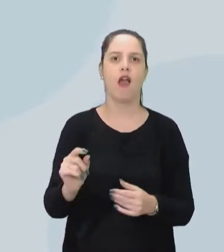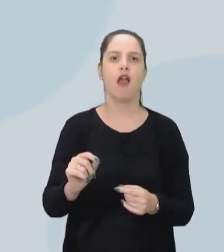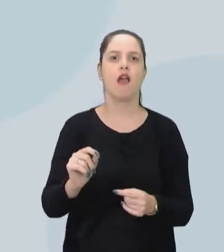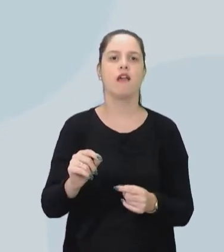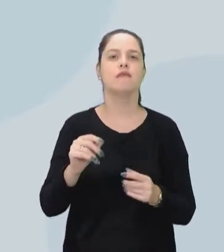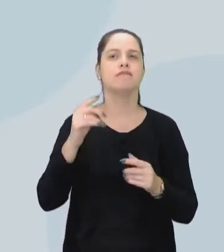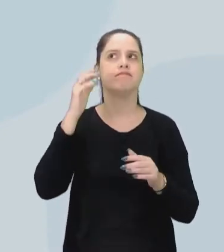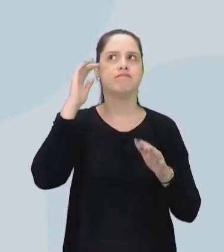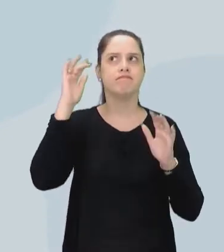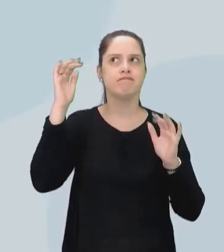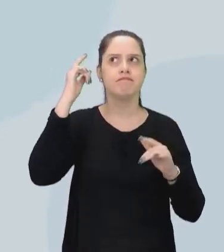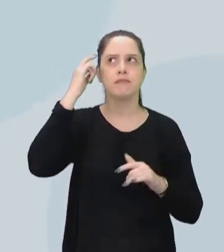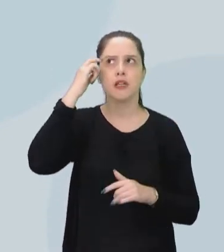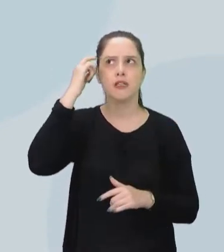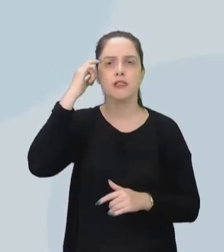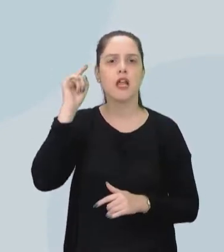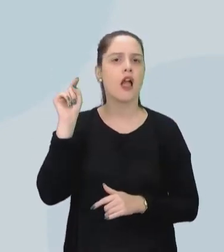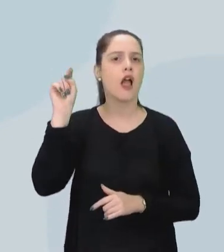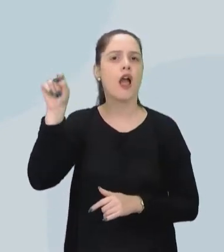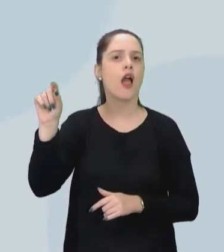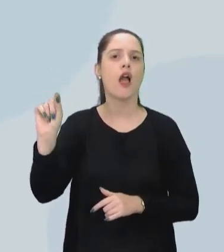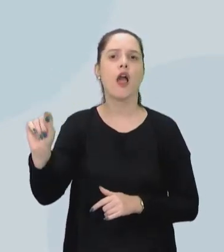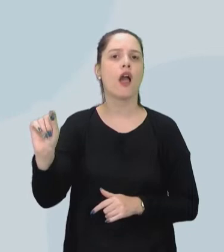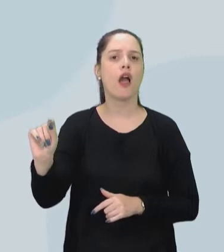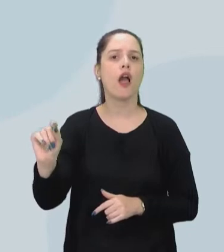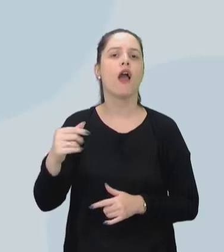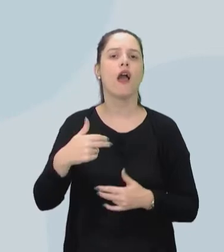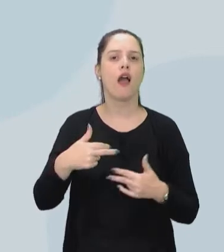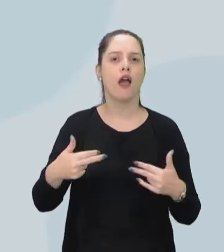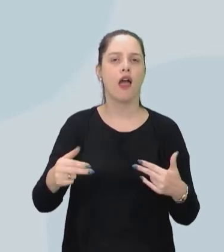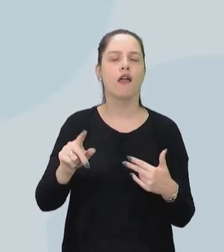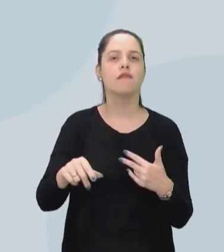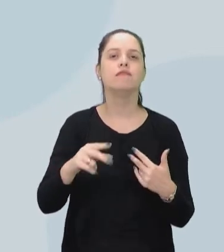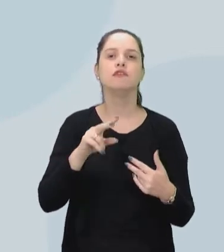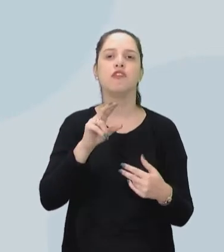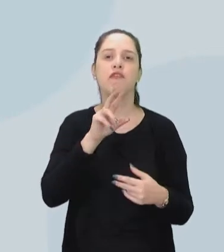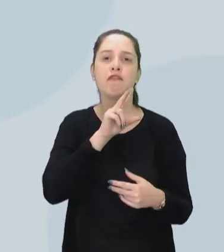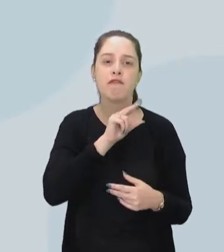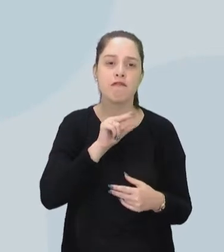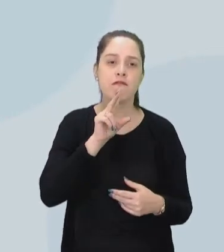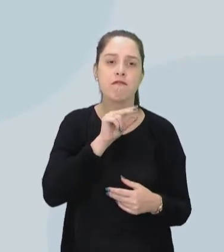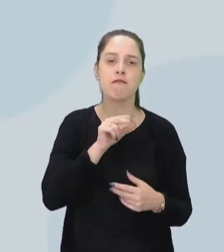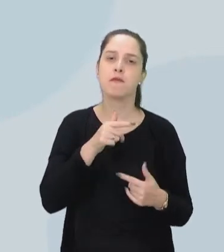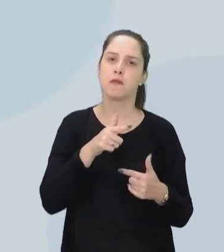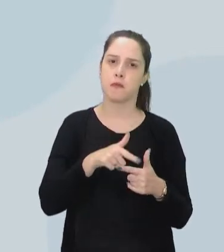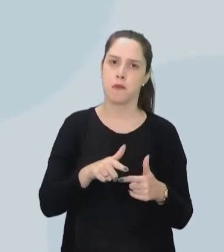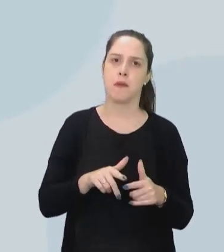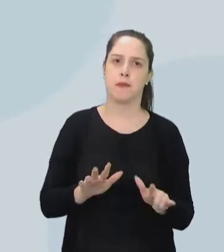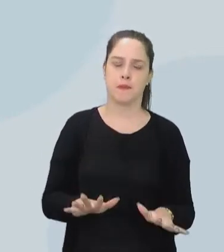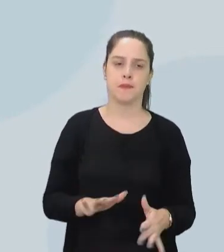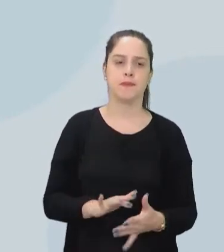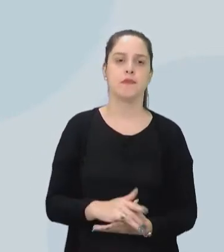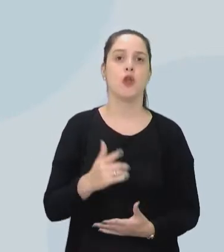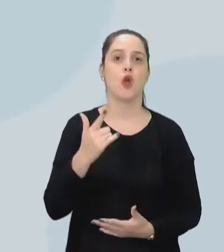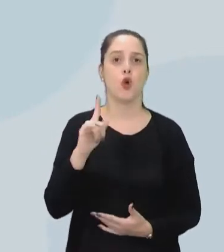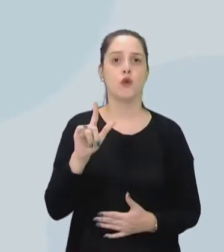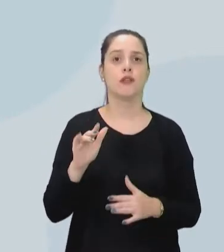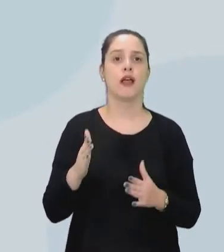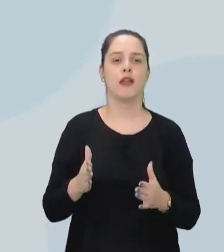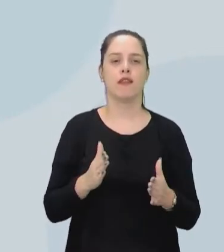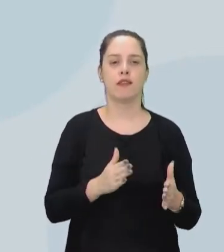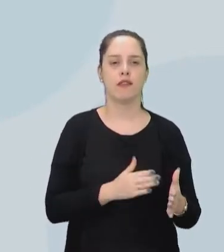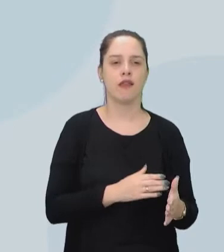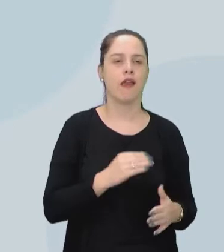vai pensar sobre ele. Que soluções eu posso ter para resolver o meu problema? Próxima etapa, que é